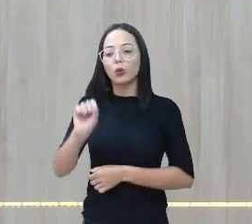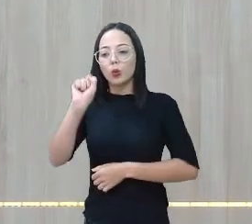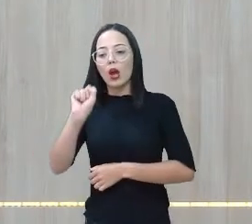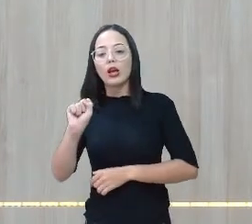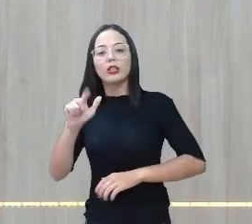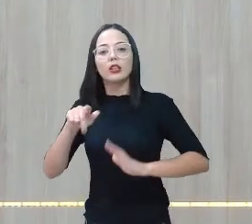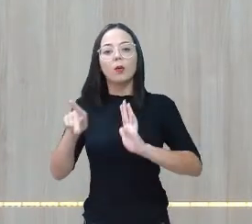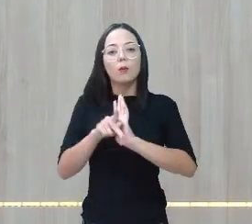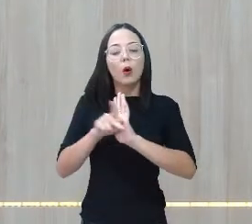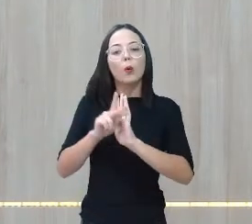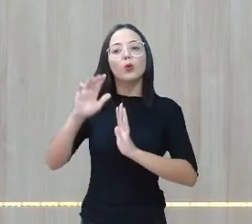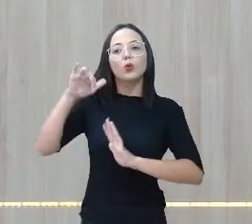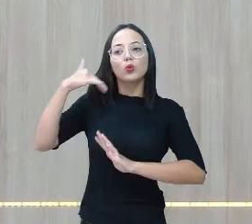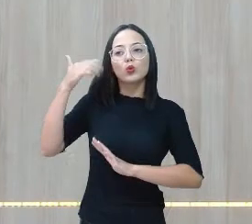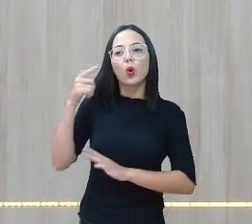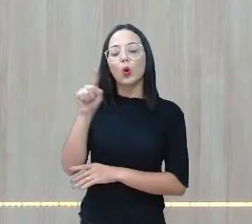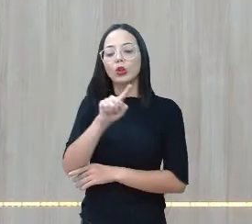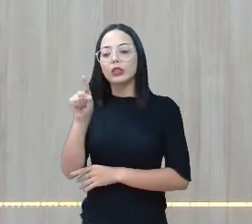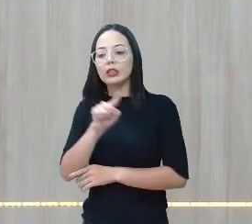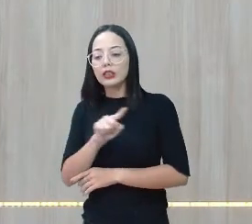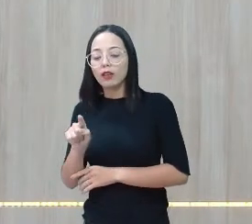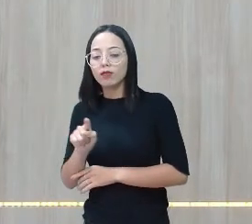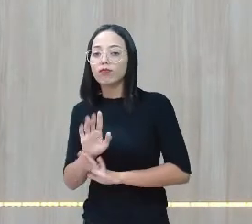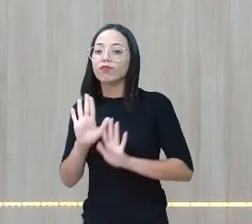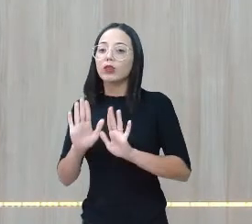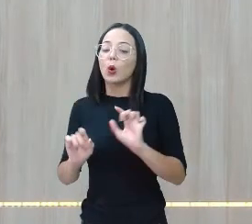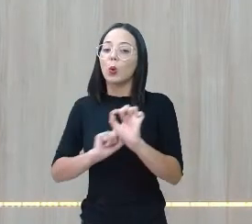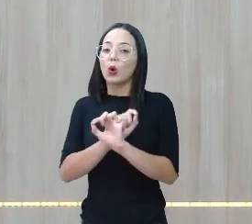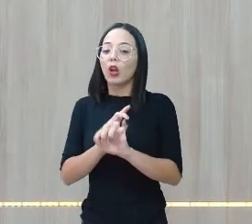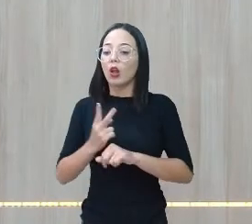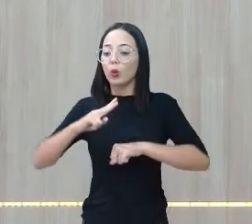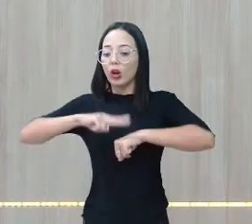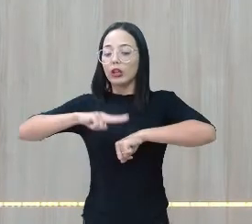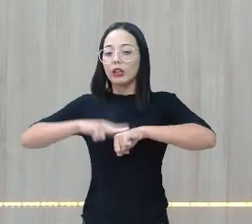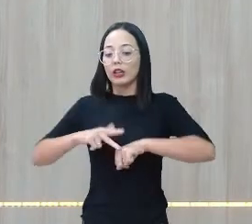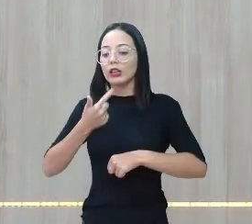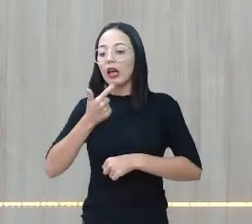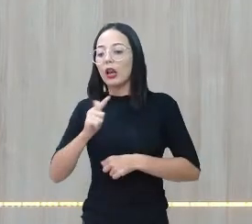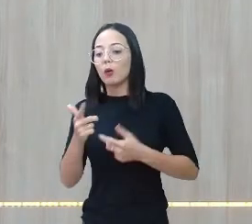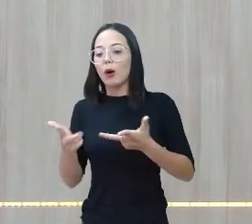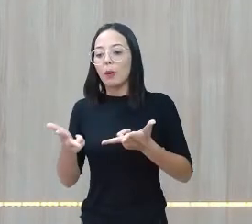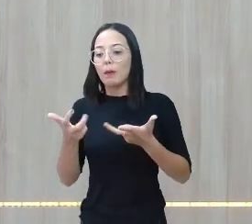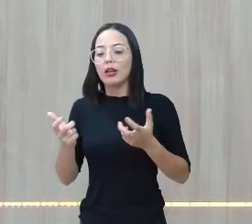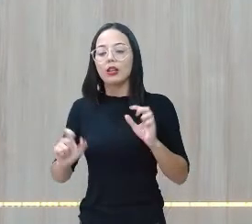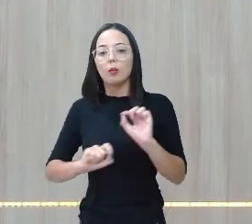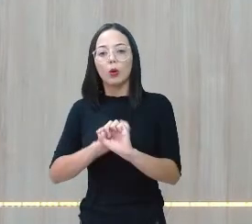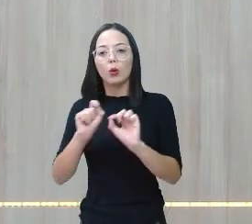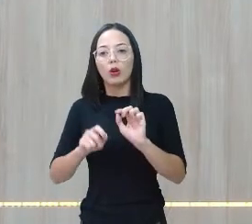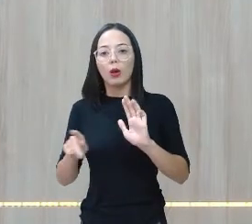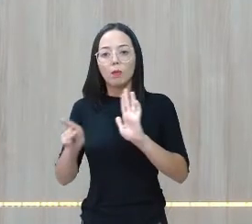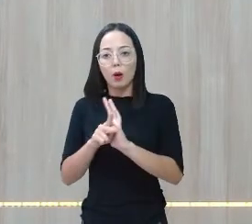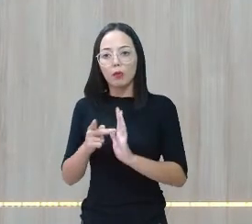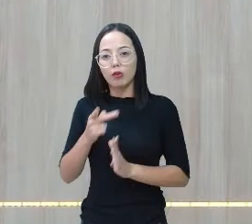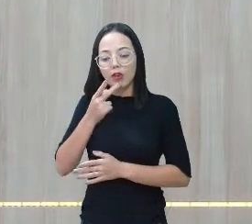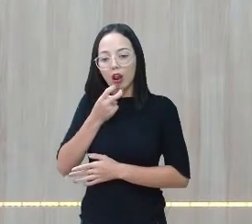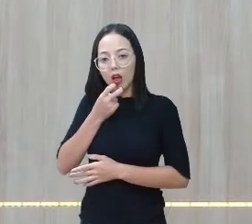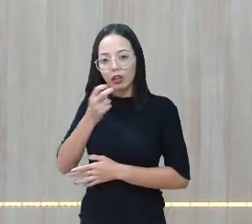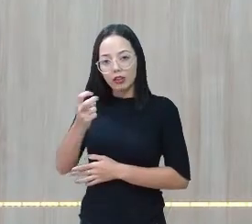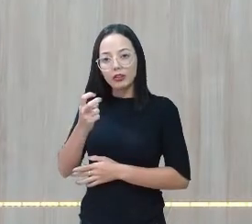tem som de Z e vice-versa. Então, essa dualidade da língua é percebida quando a gente fala em voz alta, tá